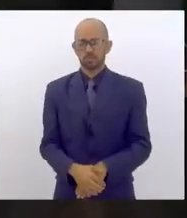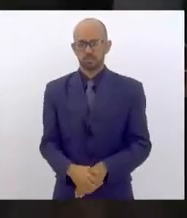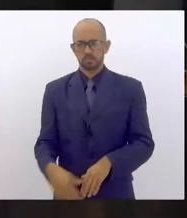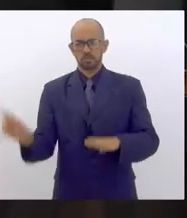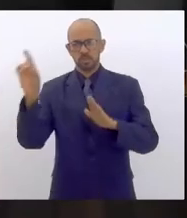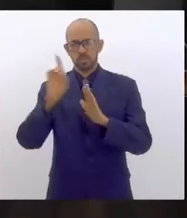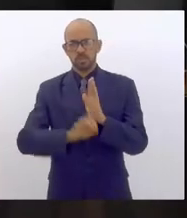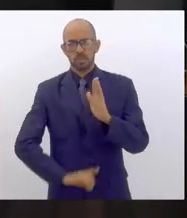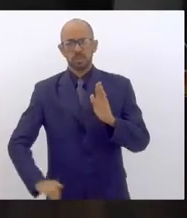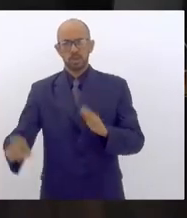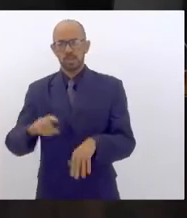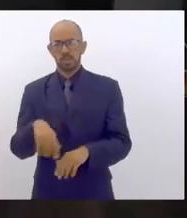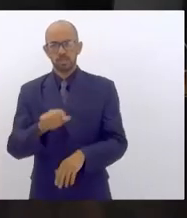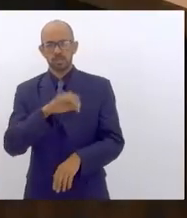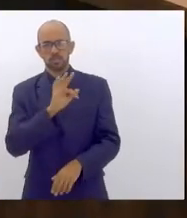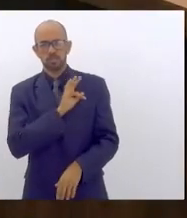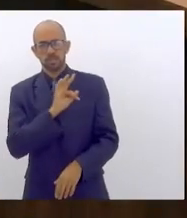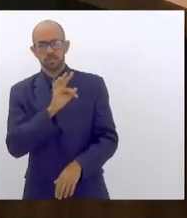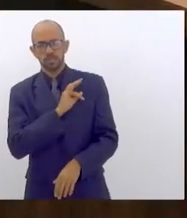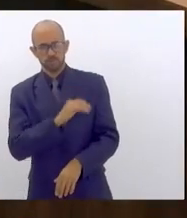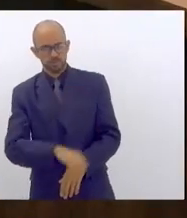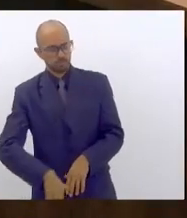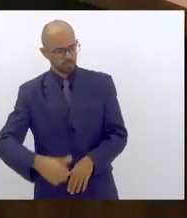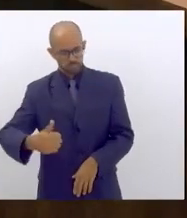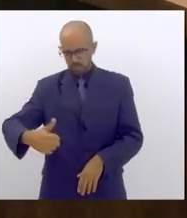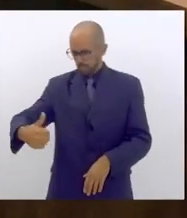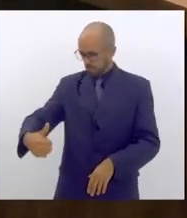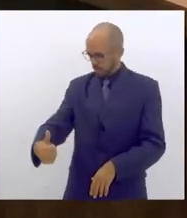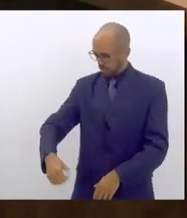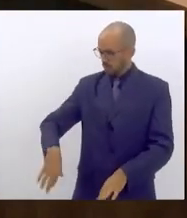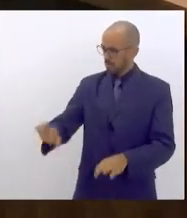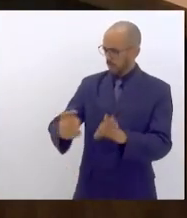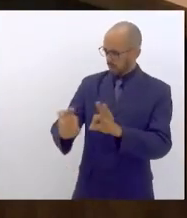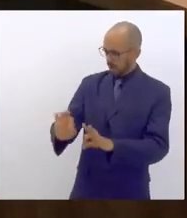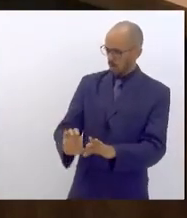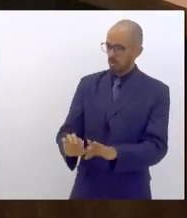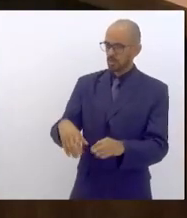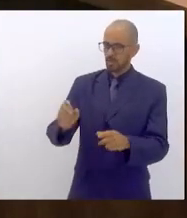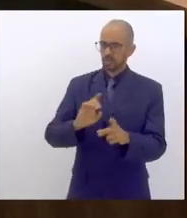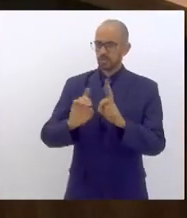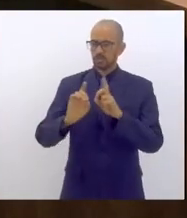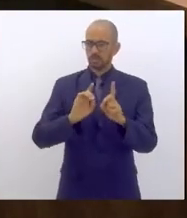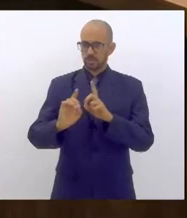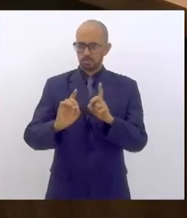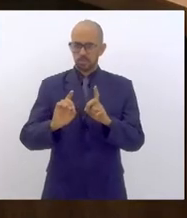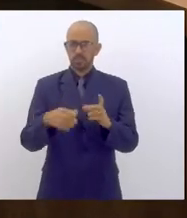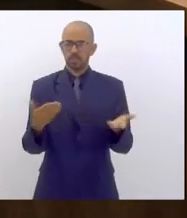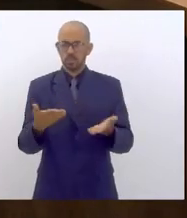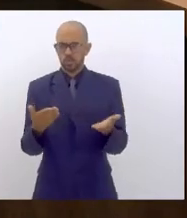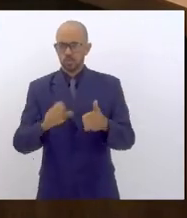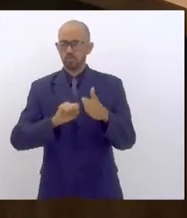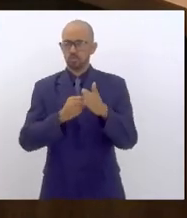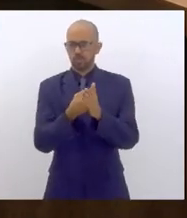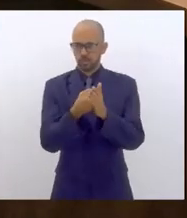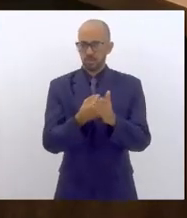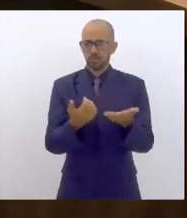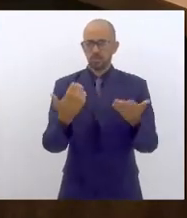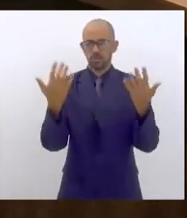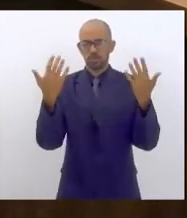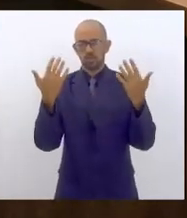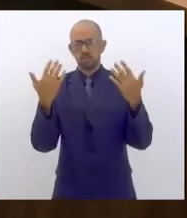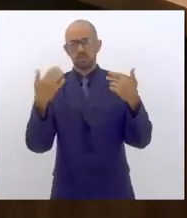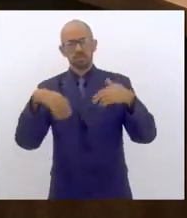de voto, deputada Marta Rocha. Em primeiro lugar, pela ordem que foi debatida aqui, os vetos, eu quero saudar aqui